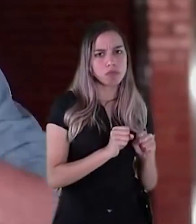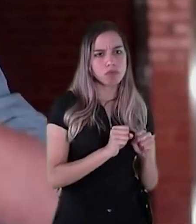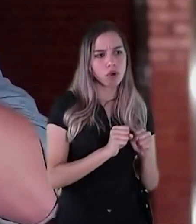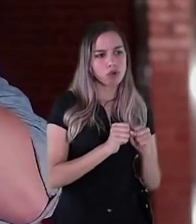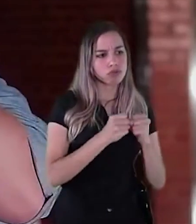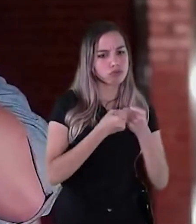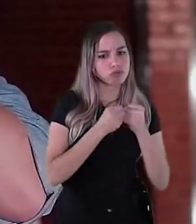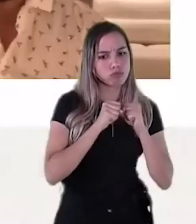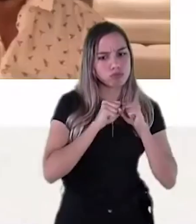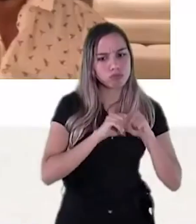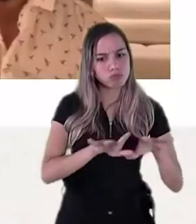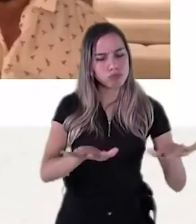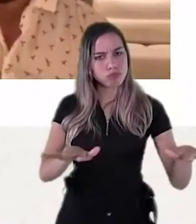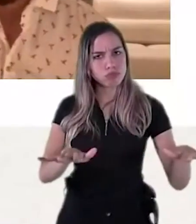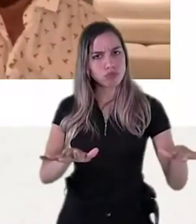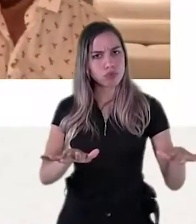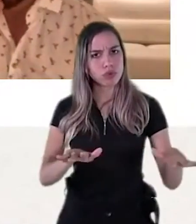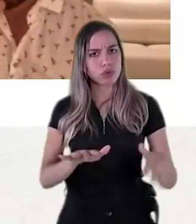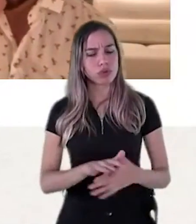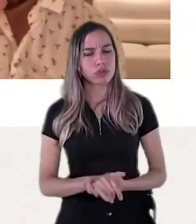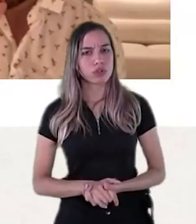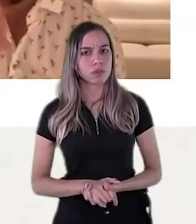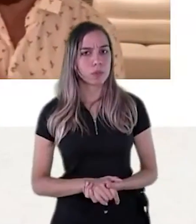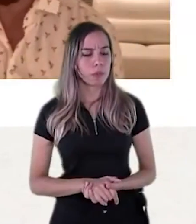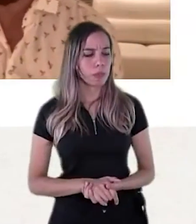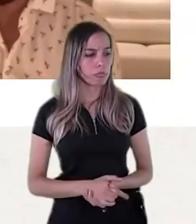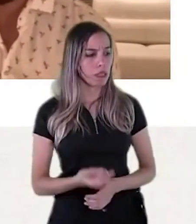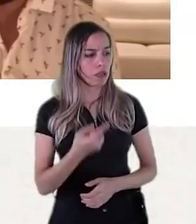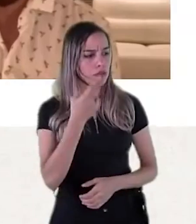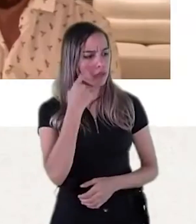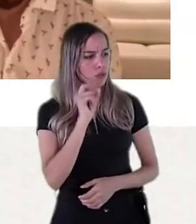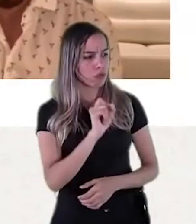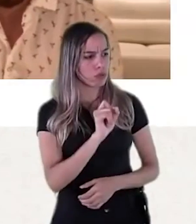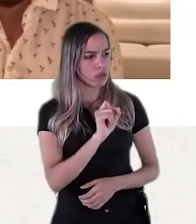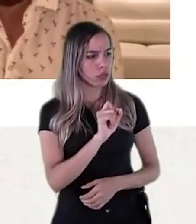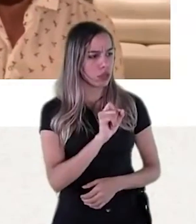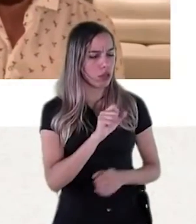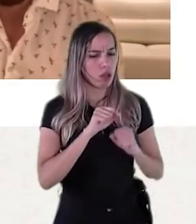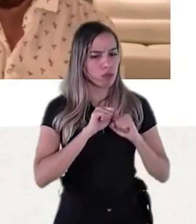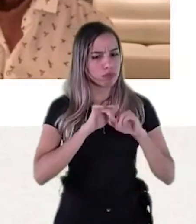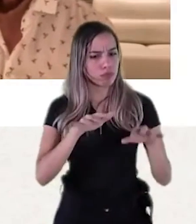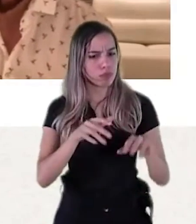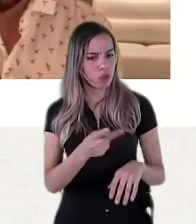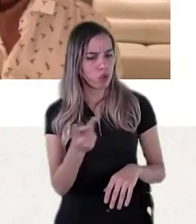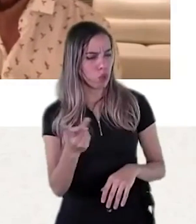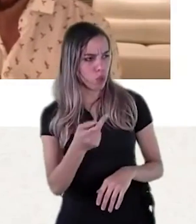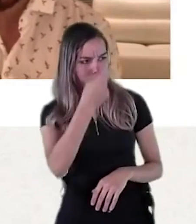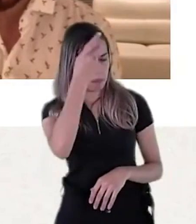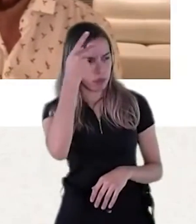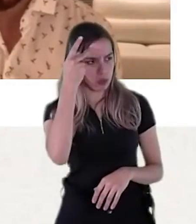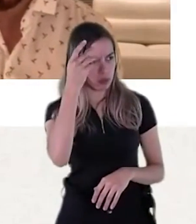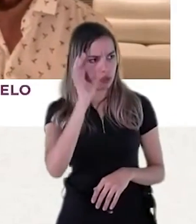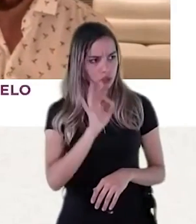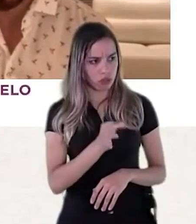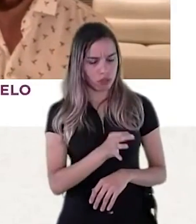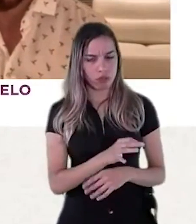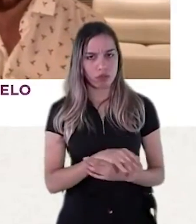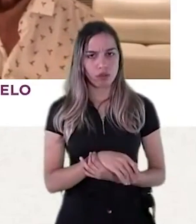compartilhar, por exemplo, eu vejo aqui que você compartilhou com duas pessoas muito queridas, que é o Leandro Carnal e o